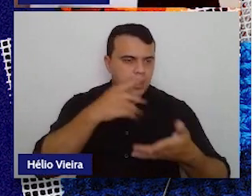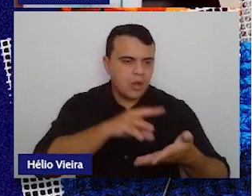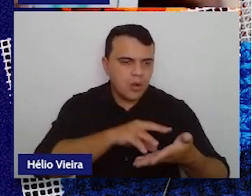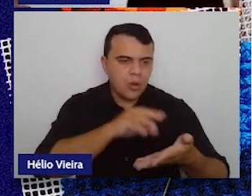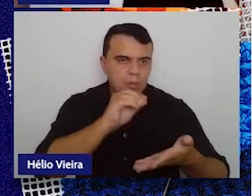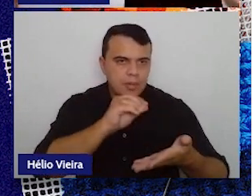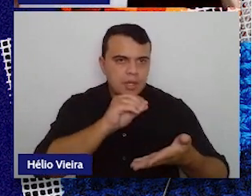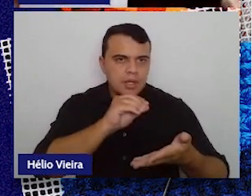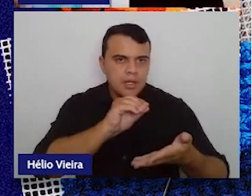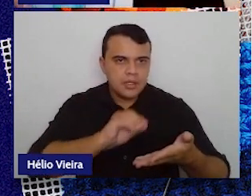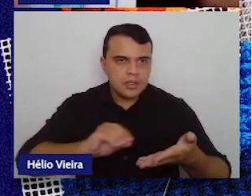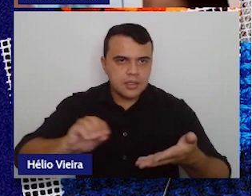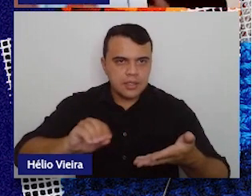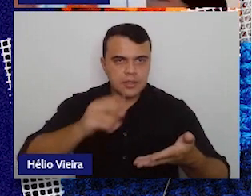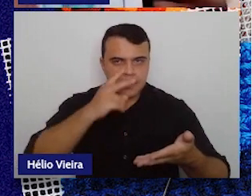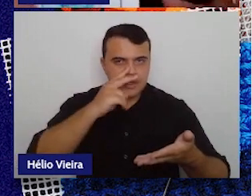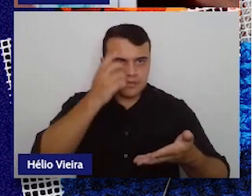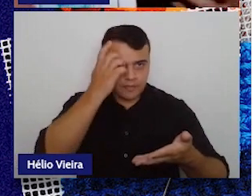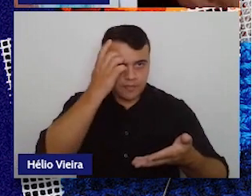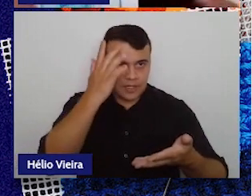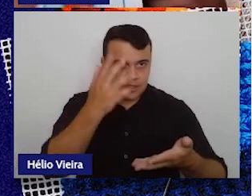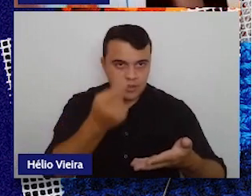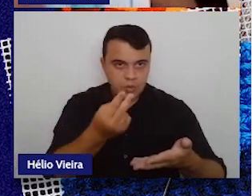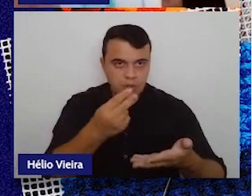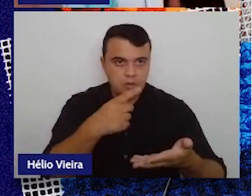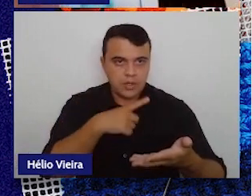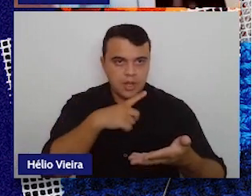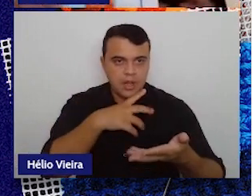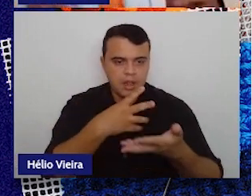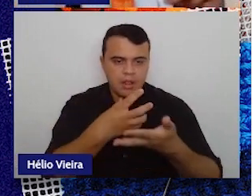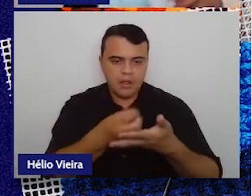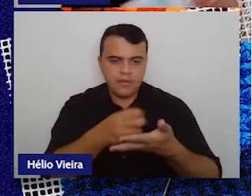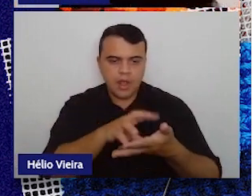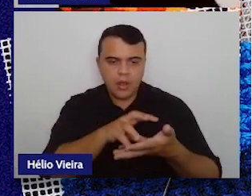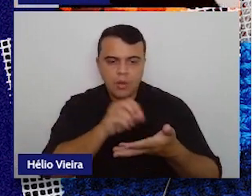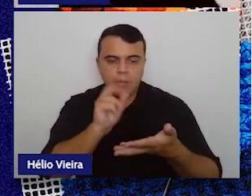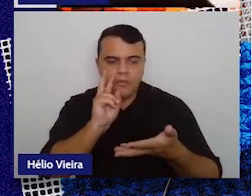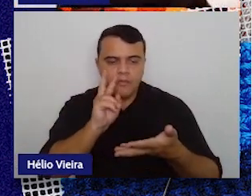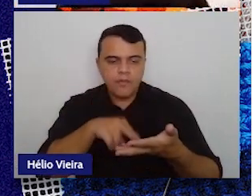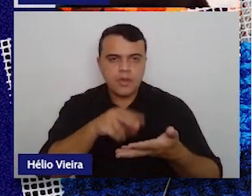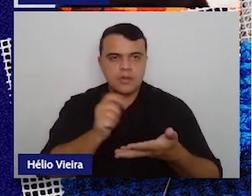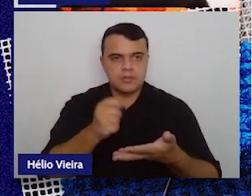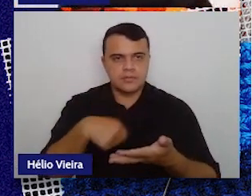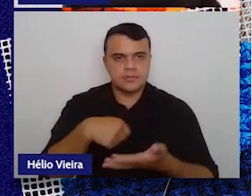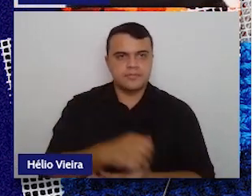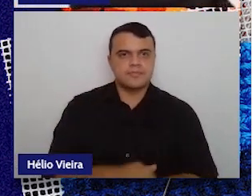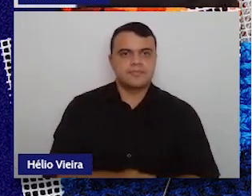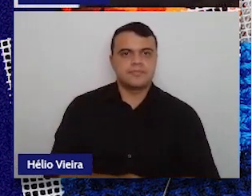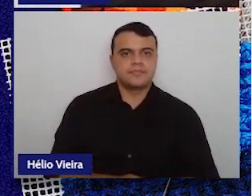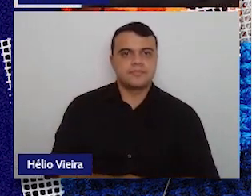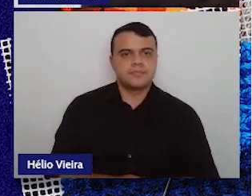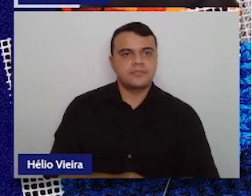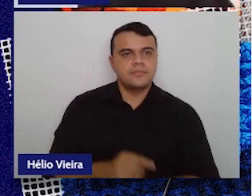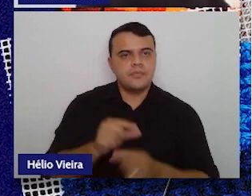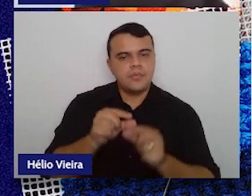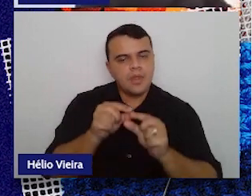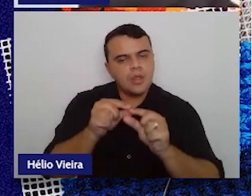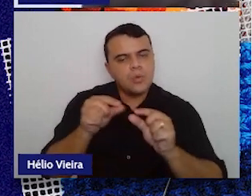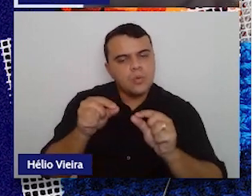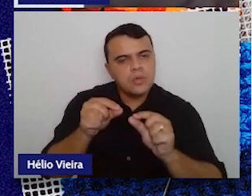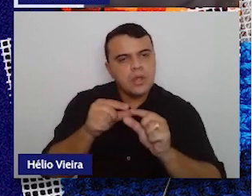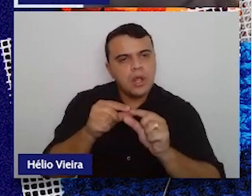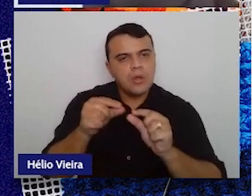essa talagarça, que é de uma maneira super fácil, como ela é vazada, dá para ver o risco tranquilamente. E agulhas.